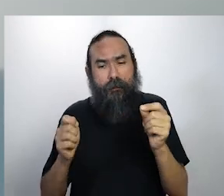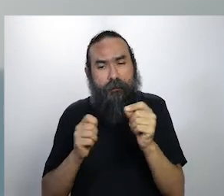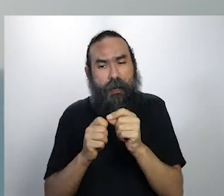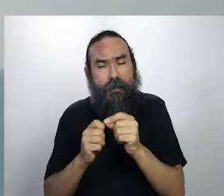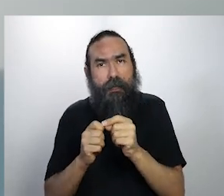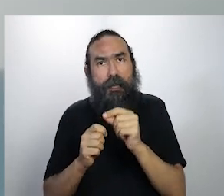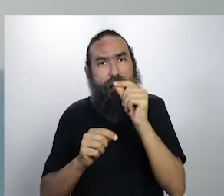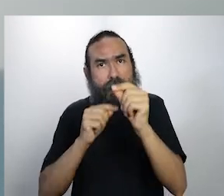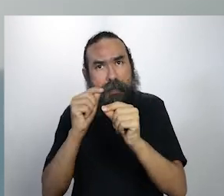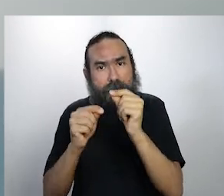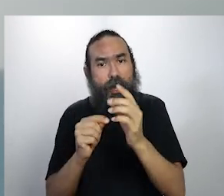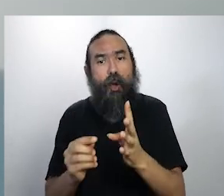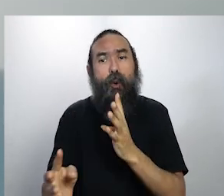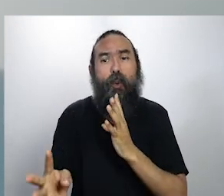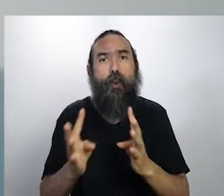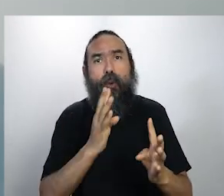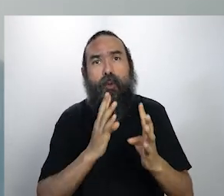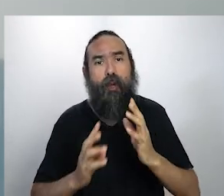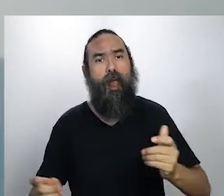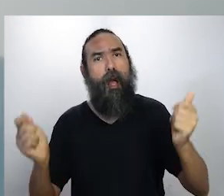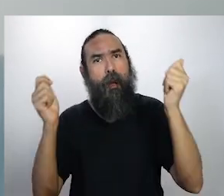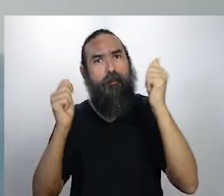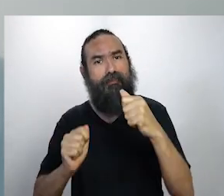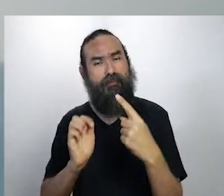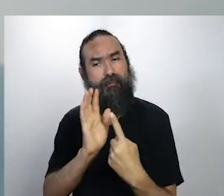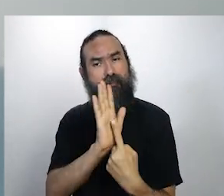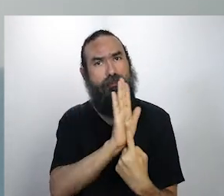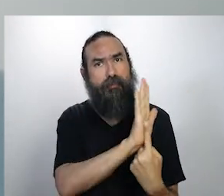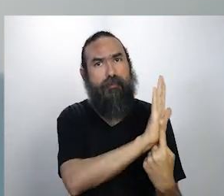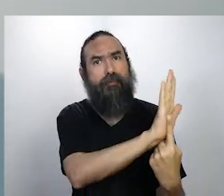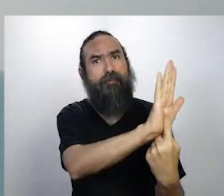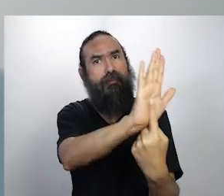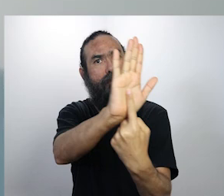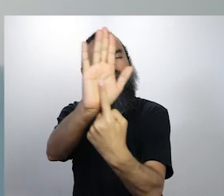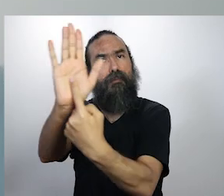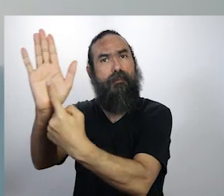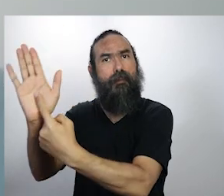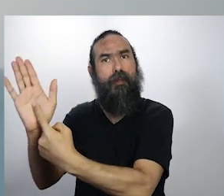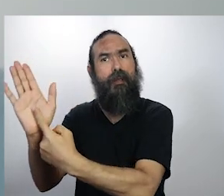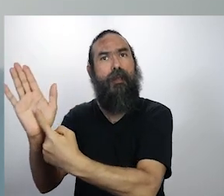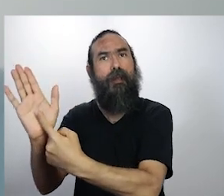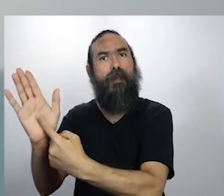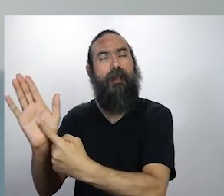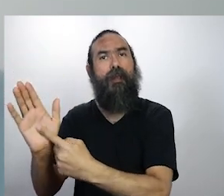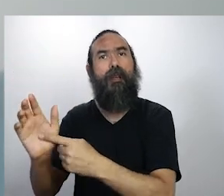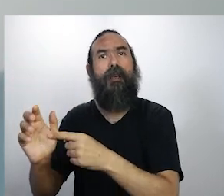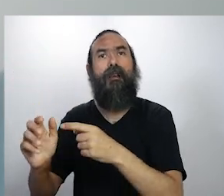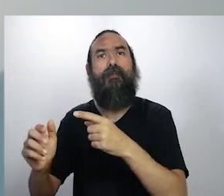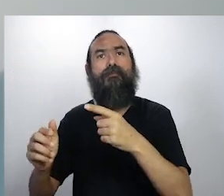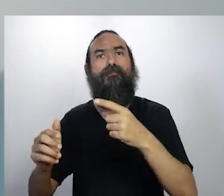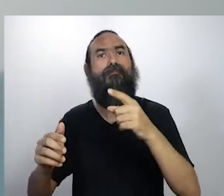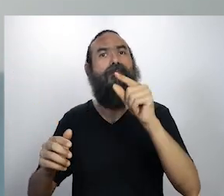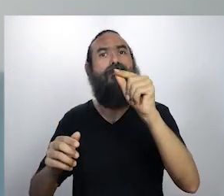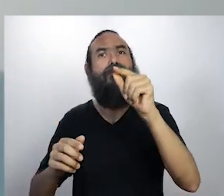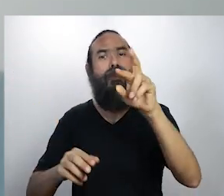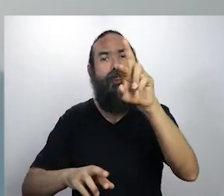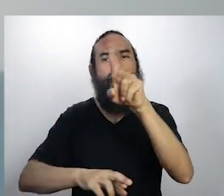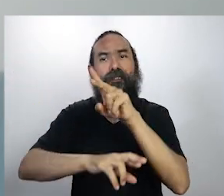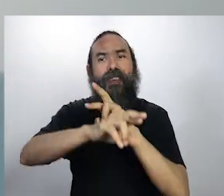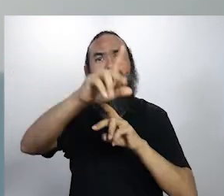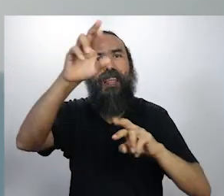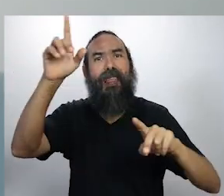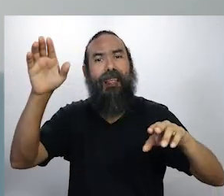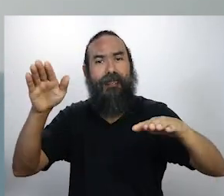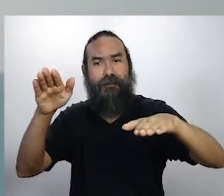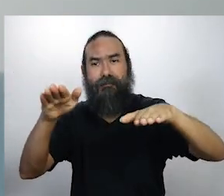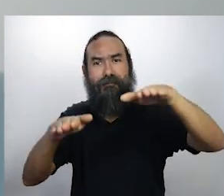esse conhecimento ele possa ser visto do ponto de vista das contradições que a realidade guarda, né? Então, a